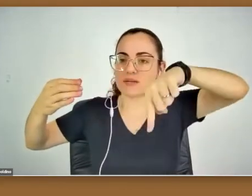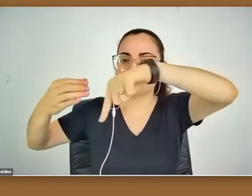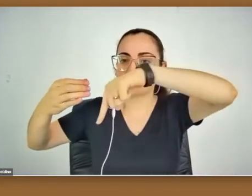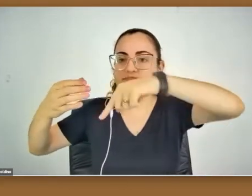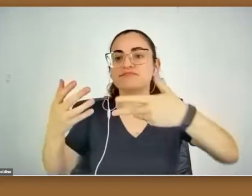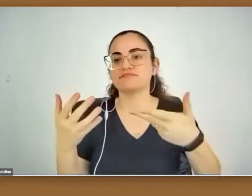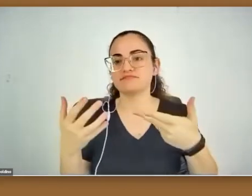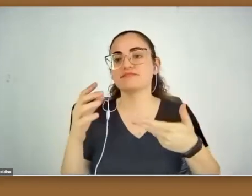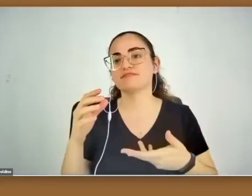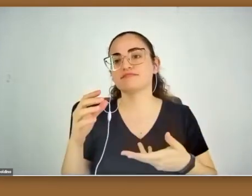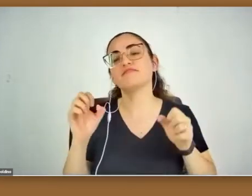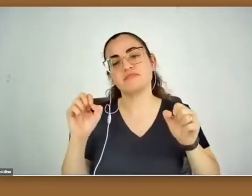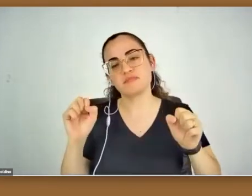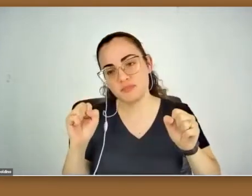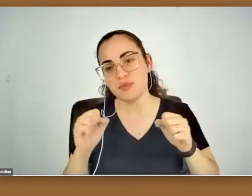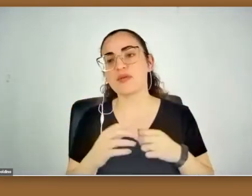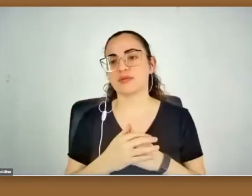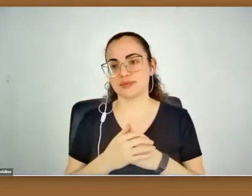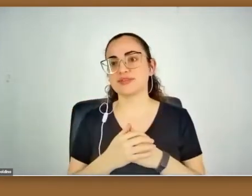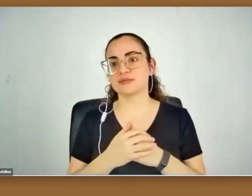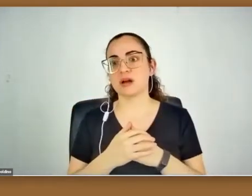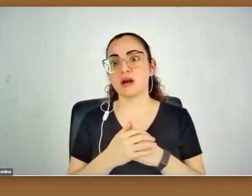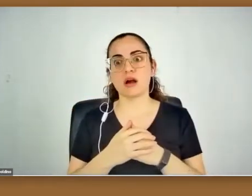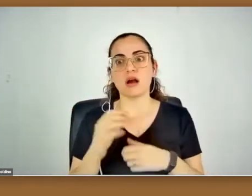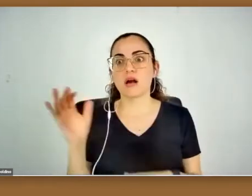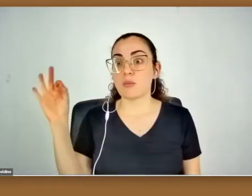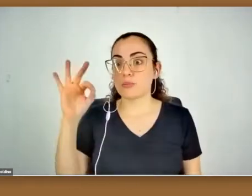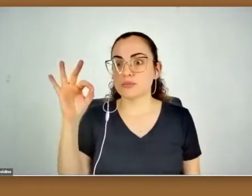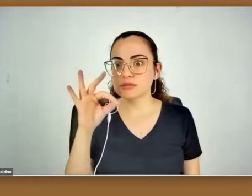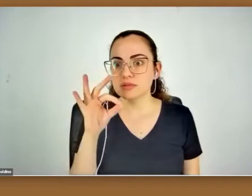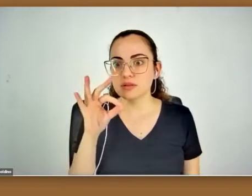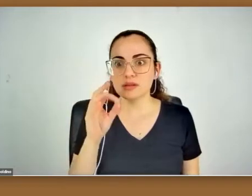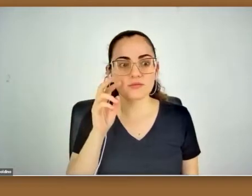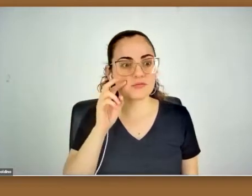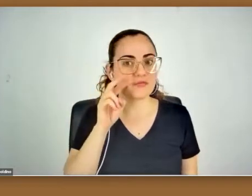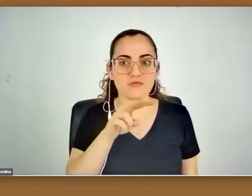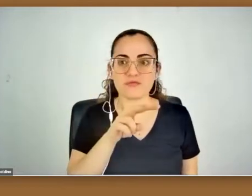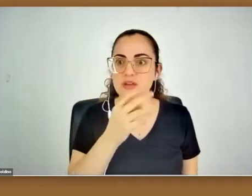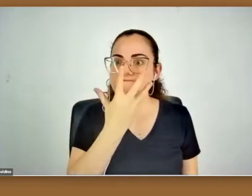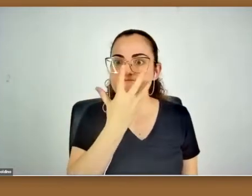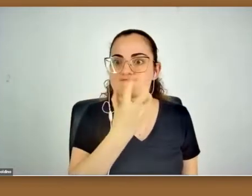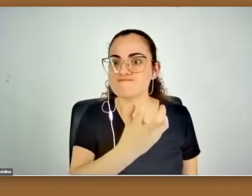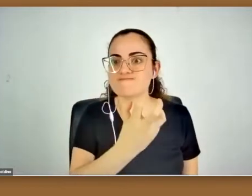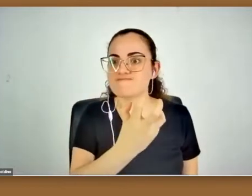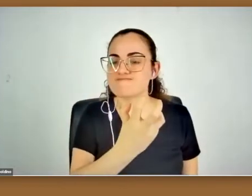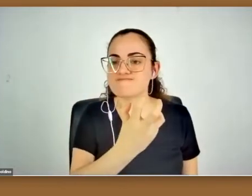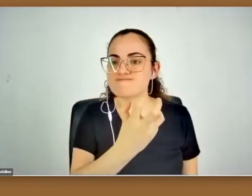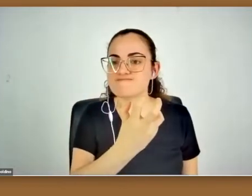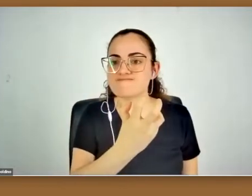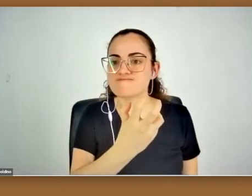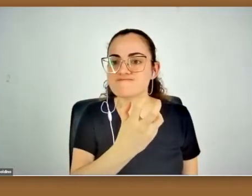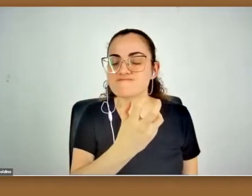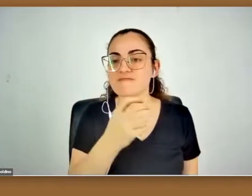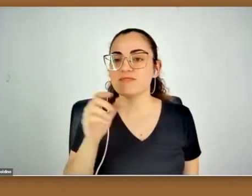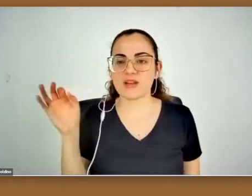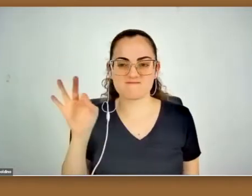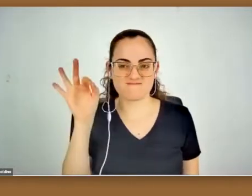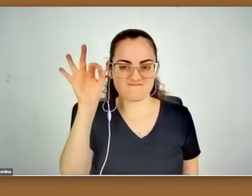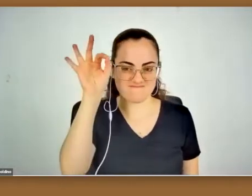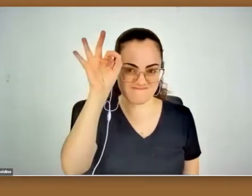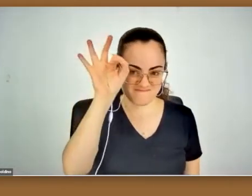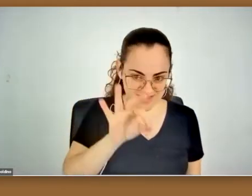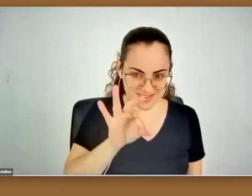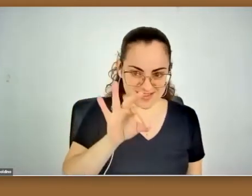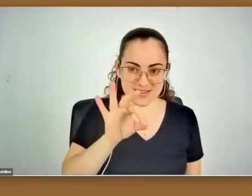que esses mosquitos eles adoram. Então a Aedes aegypti ele é super adaptado, ele é um super mosquito, né? É um mosquito que eu